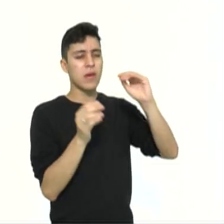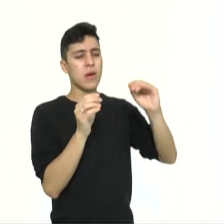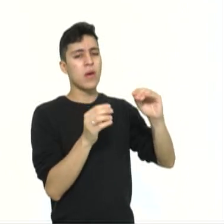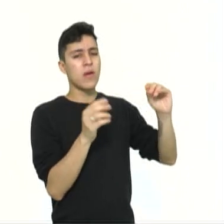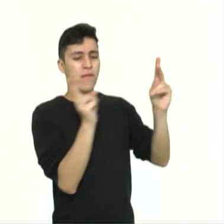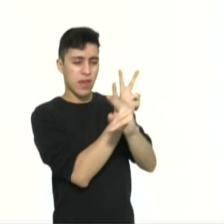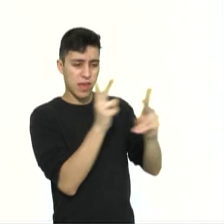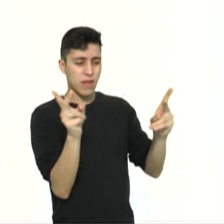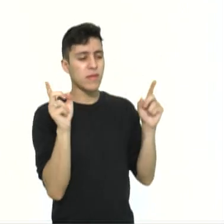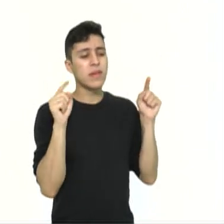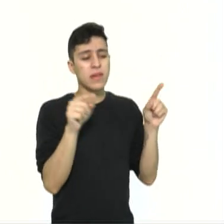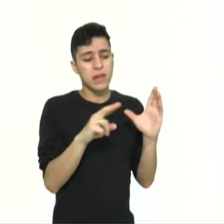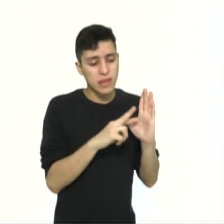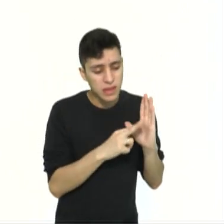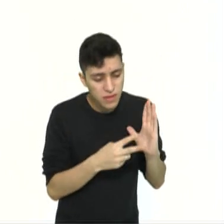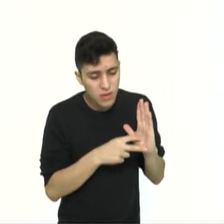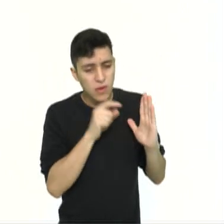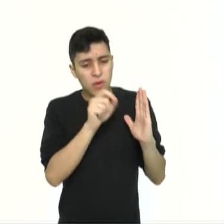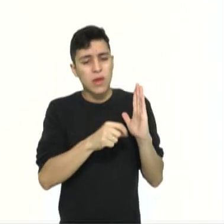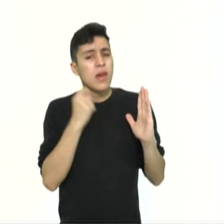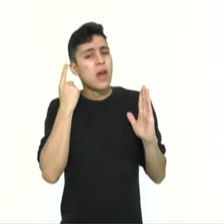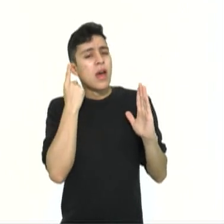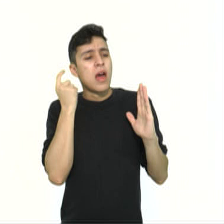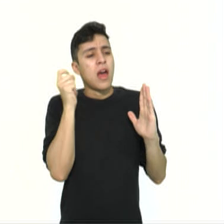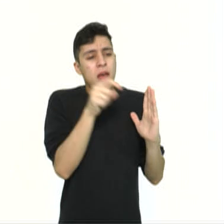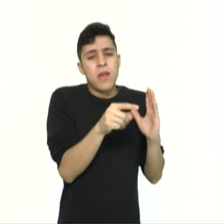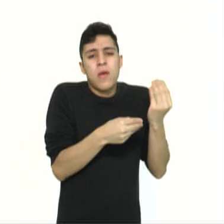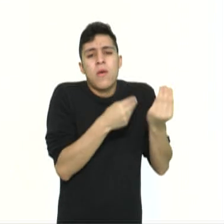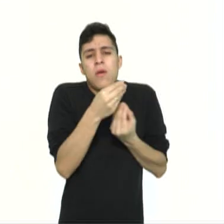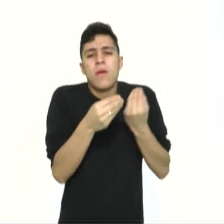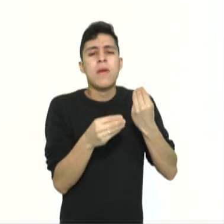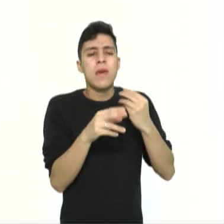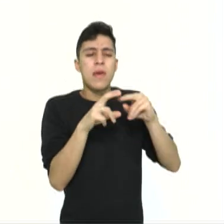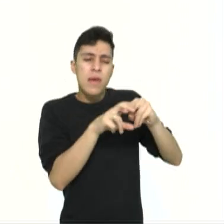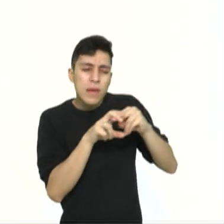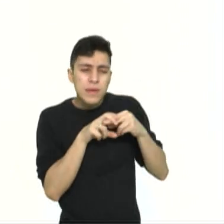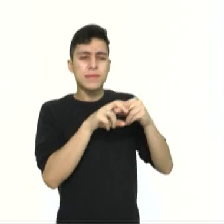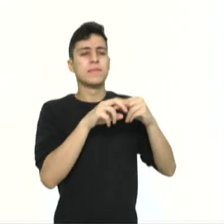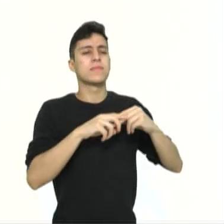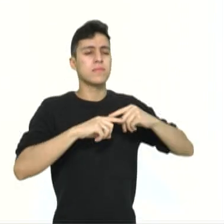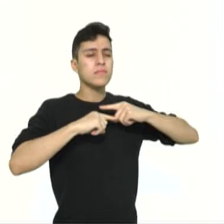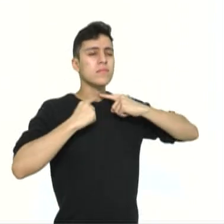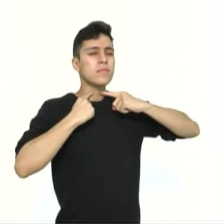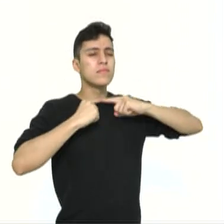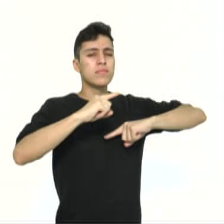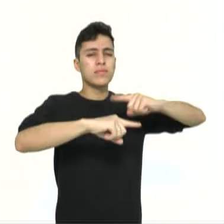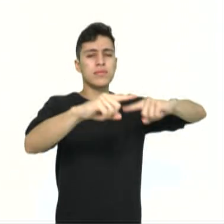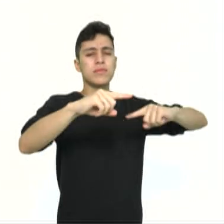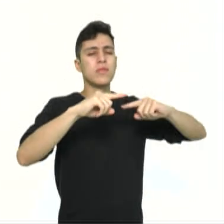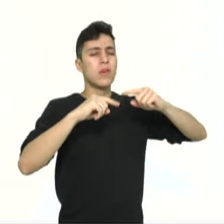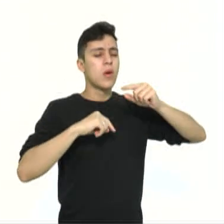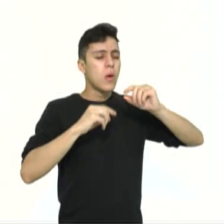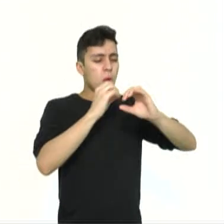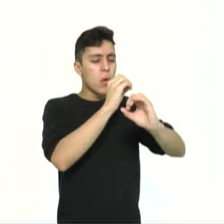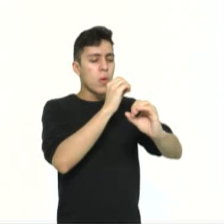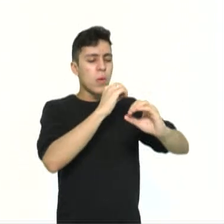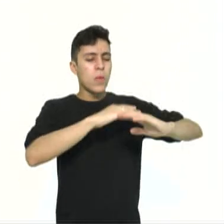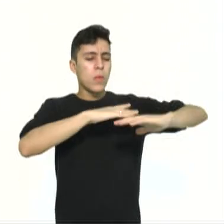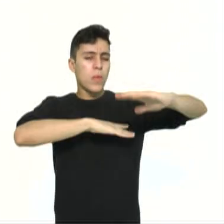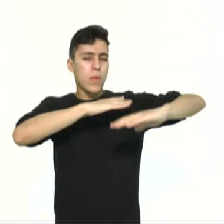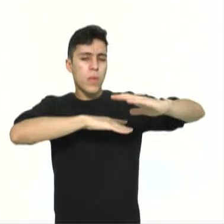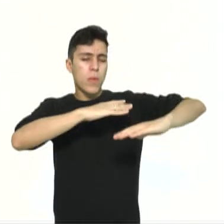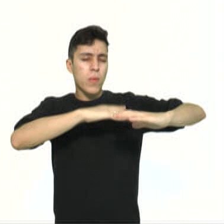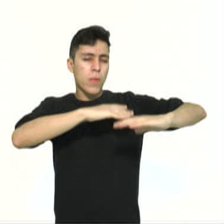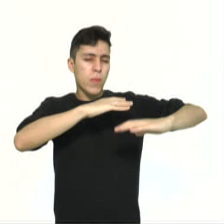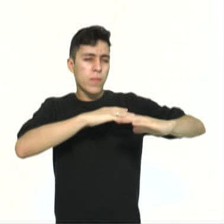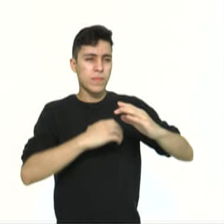podemos determinar que o som é produzido pela vibração de uma coluna de ar em seu interior. Então eu quero mostrar para vocês aqui